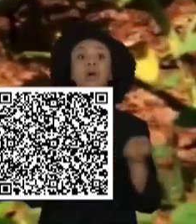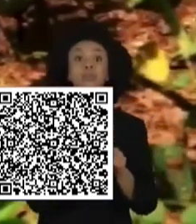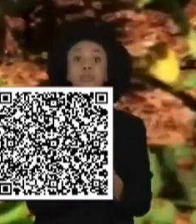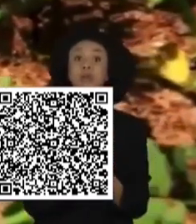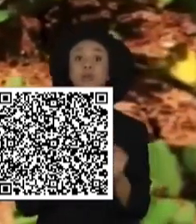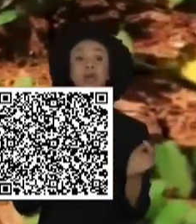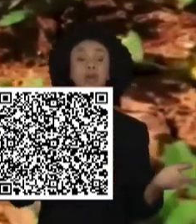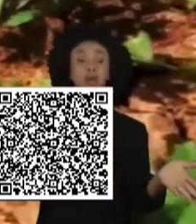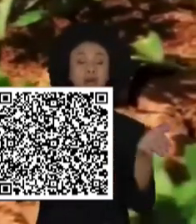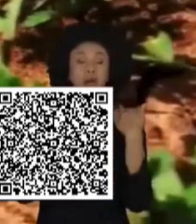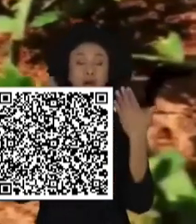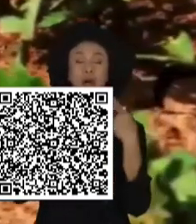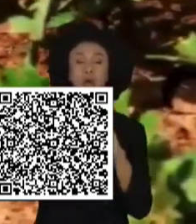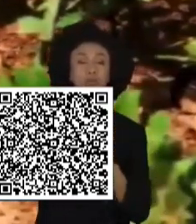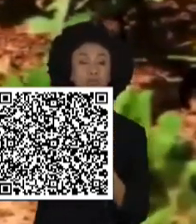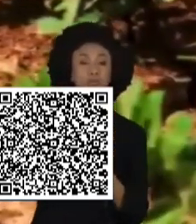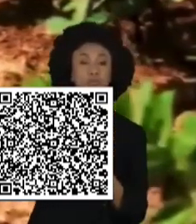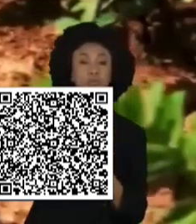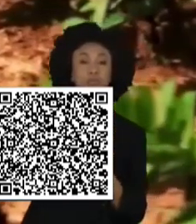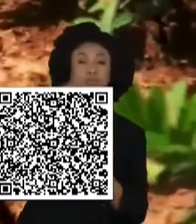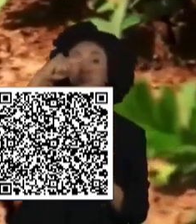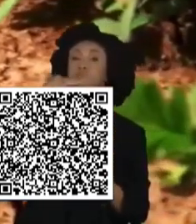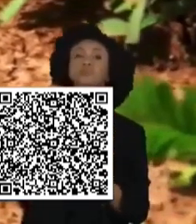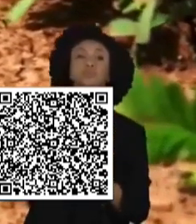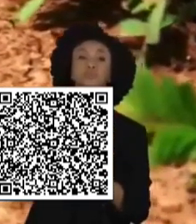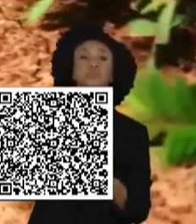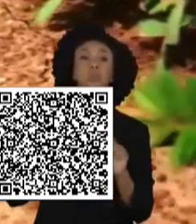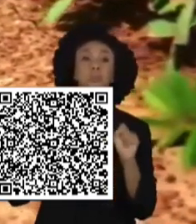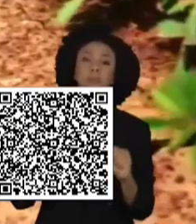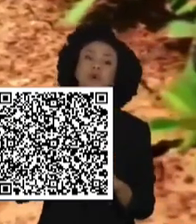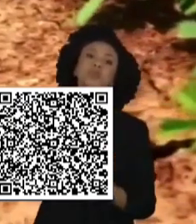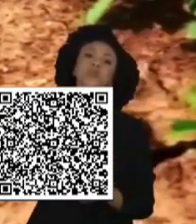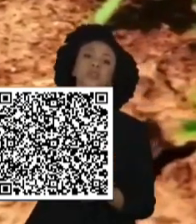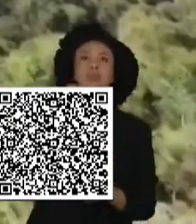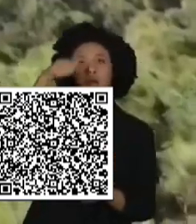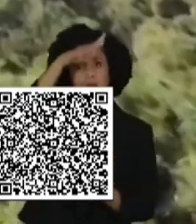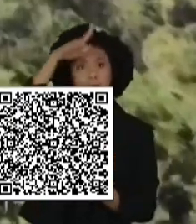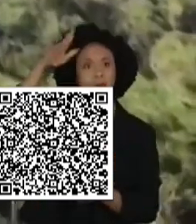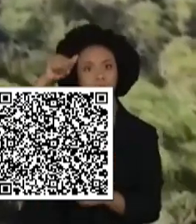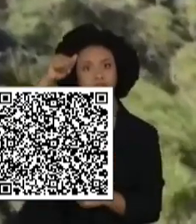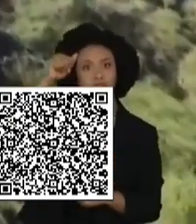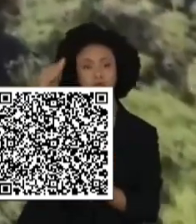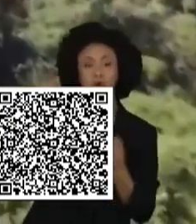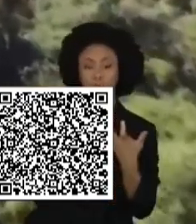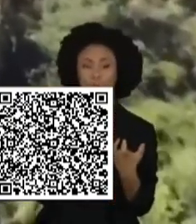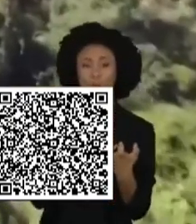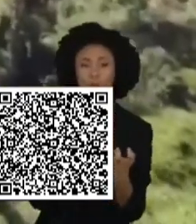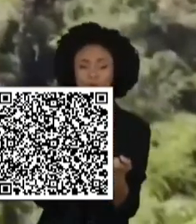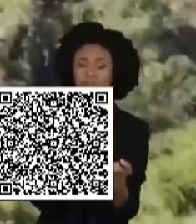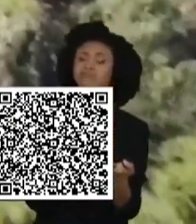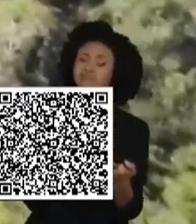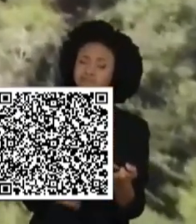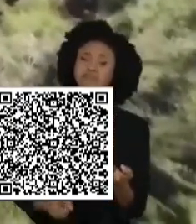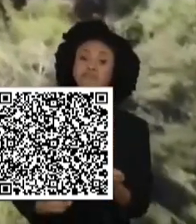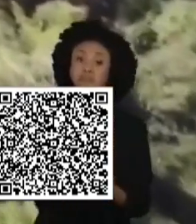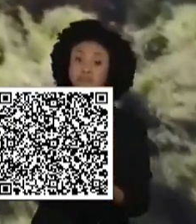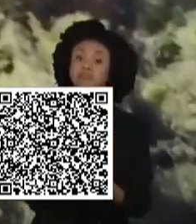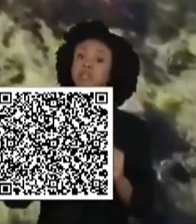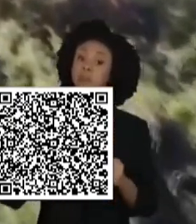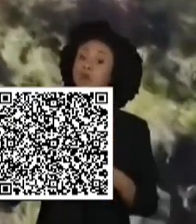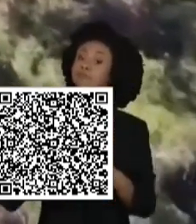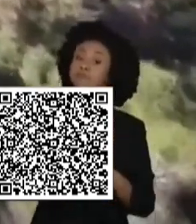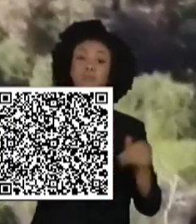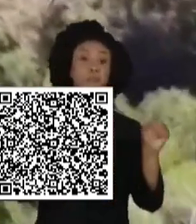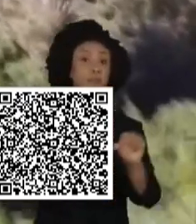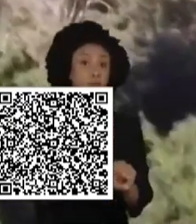as ondas de calor extremo e as áreas atingidas por secas, como na Amazônia, devem continuar e até piorar daqui